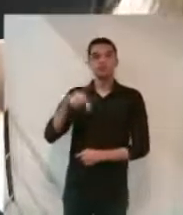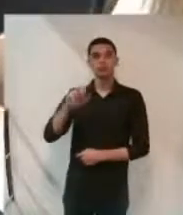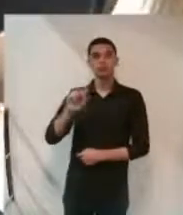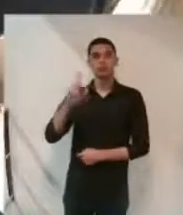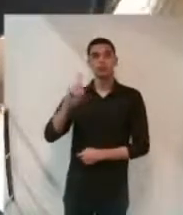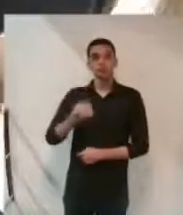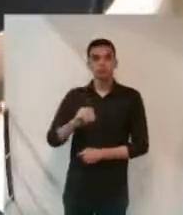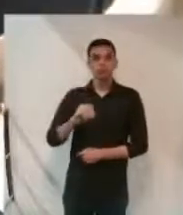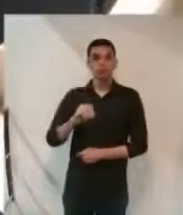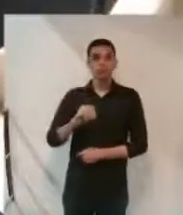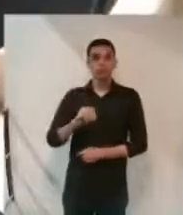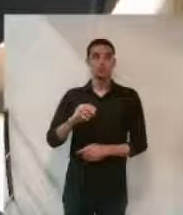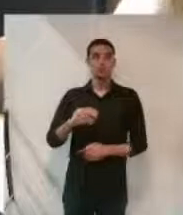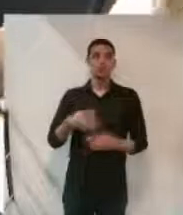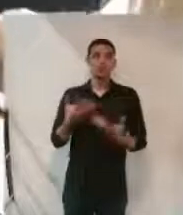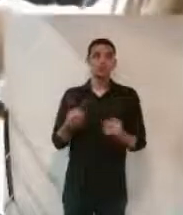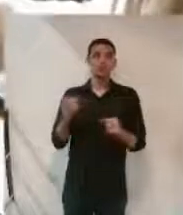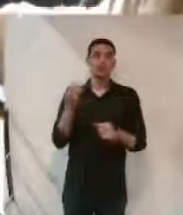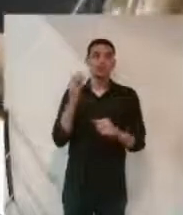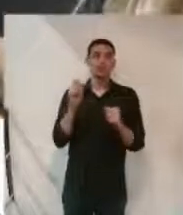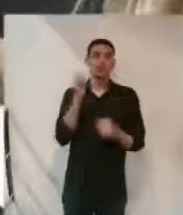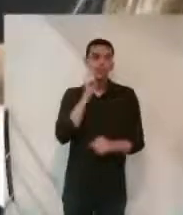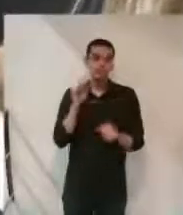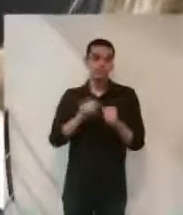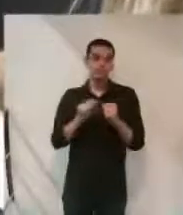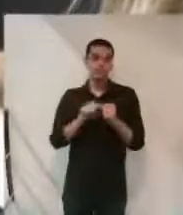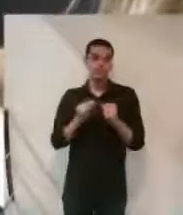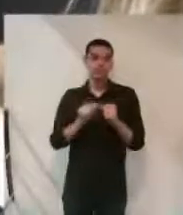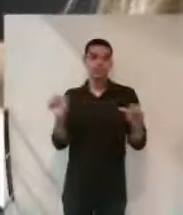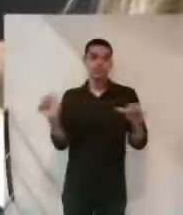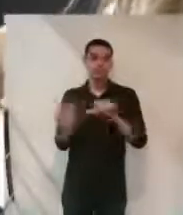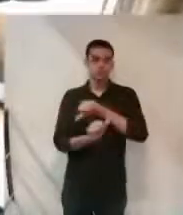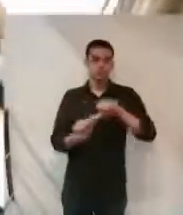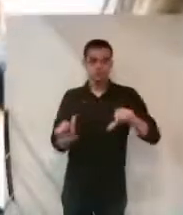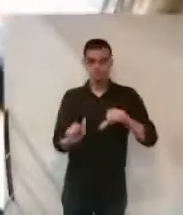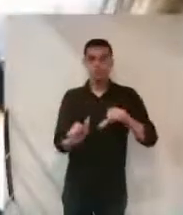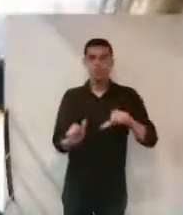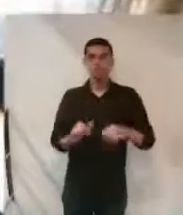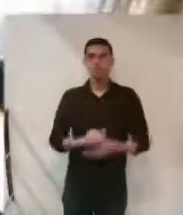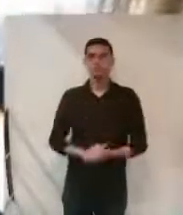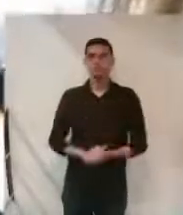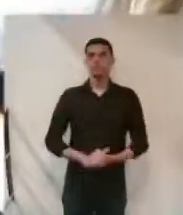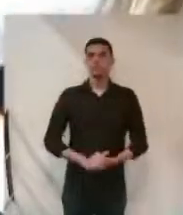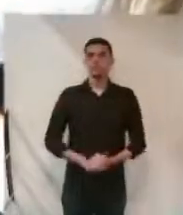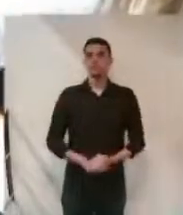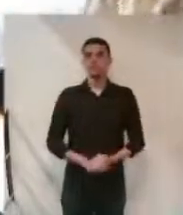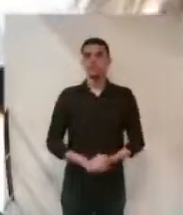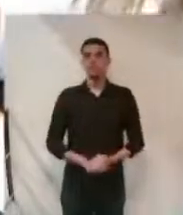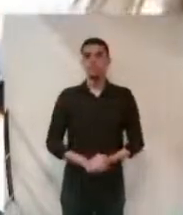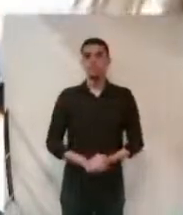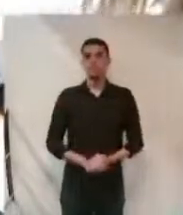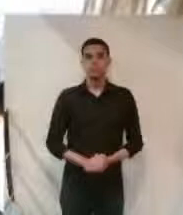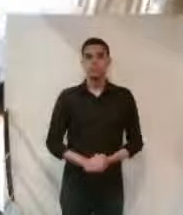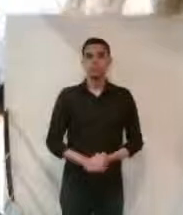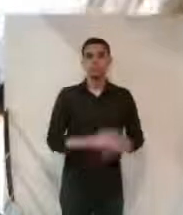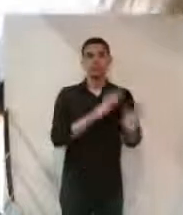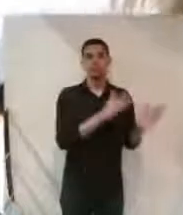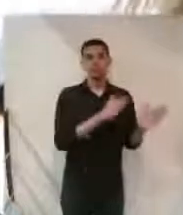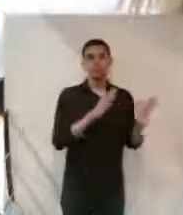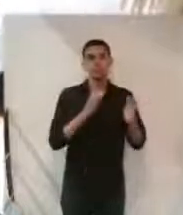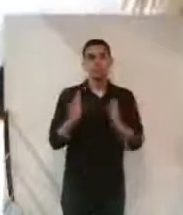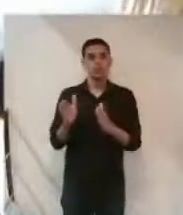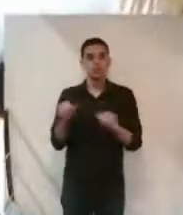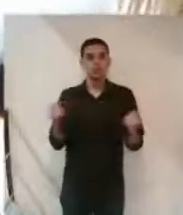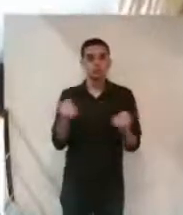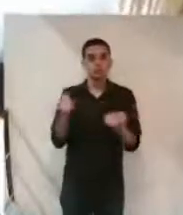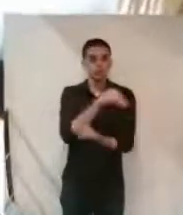seria depois do Fernando Silva, que vai ficar para o fim, e nós vamos puxar, antecipar minha queridíssima Thaís Faguri, que está